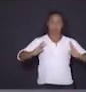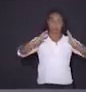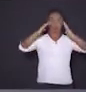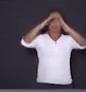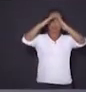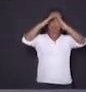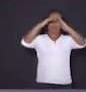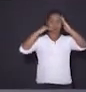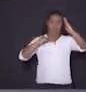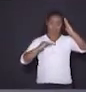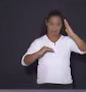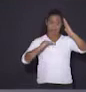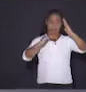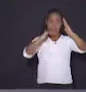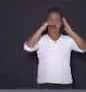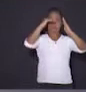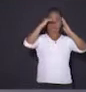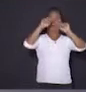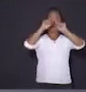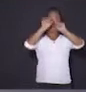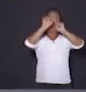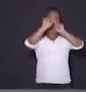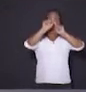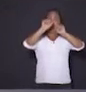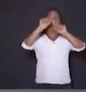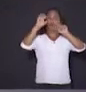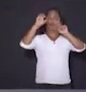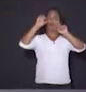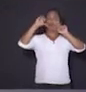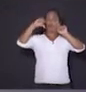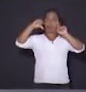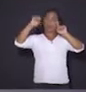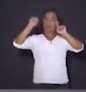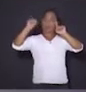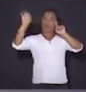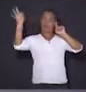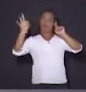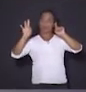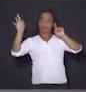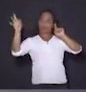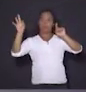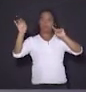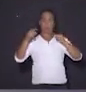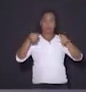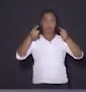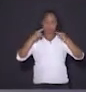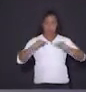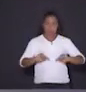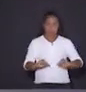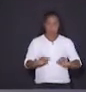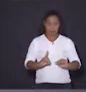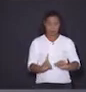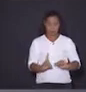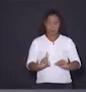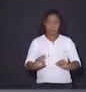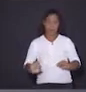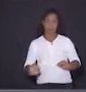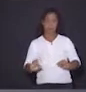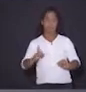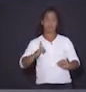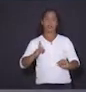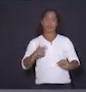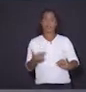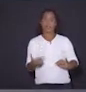classe a tem 98 por cento dos domicílios conectados apenas 23% das classes d e e conseguem ter acesso à